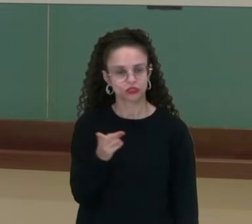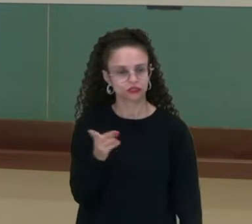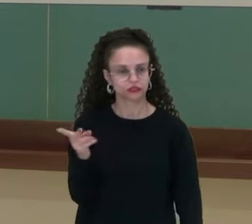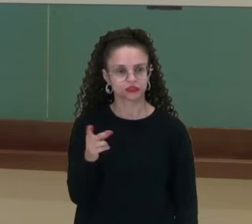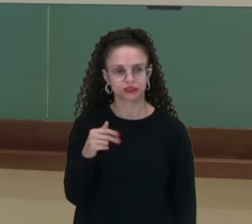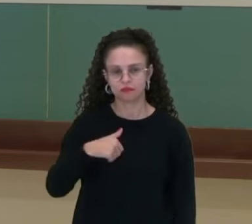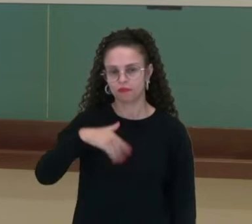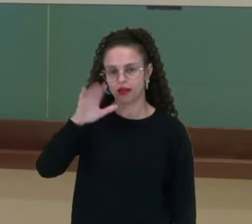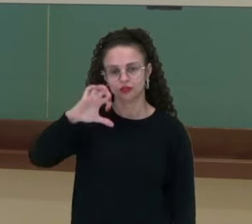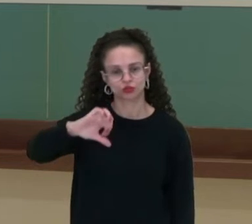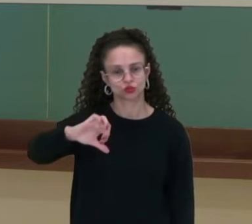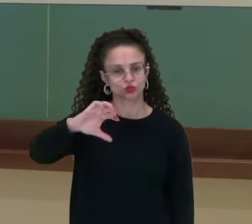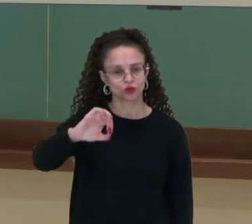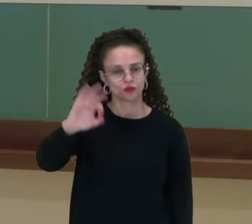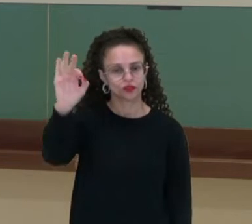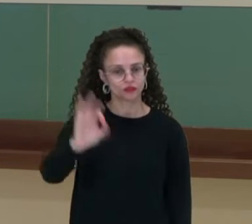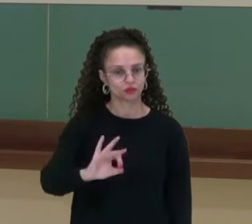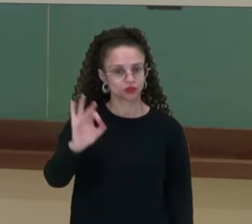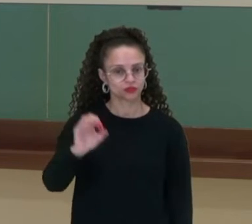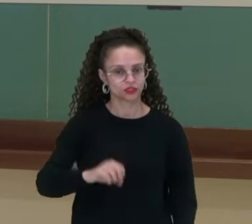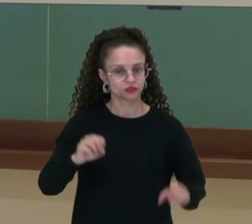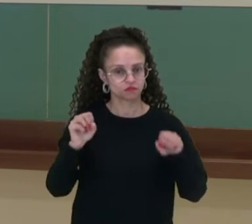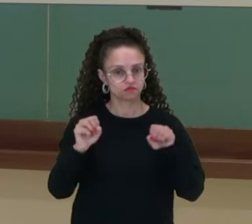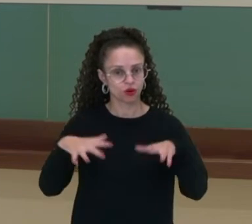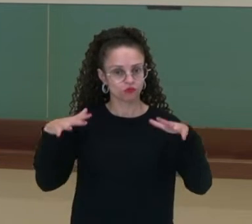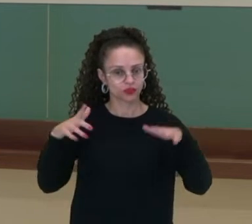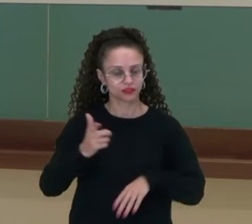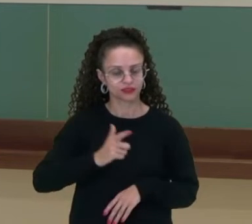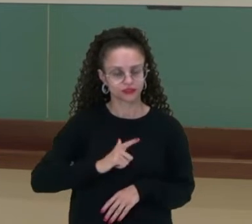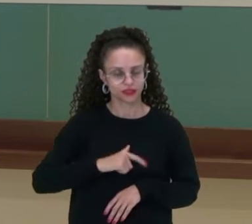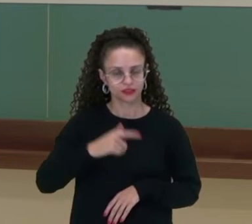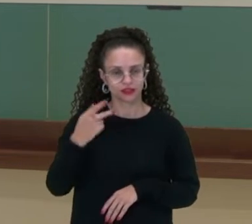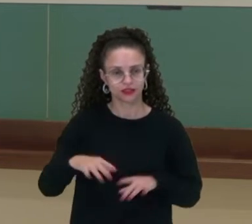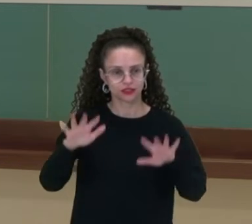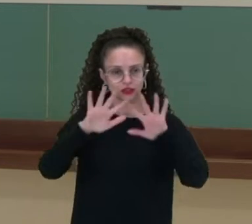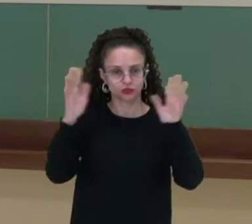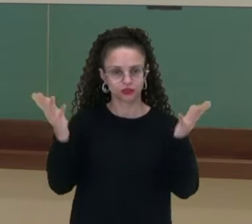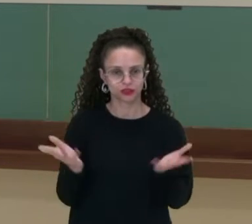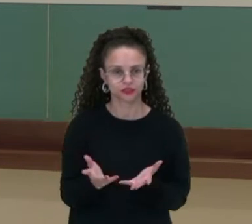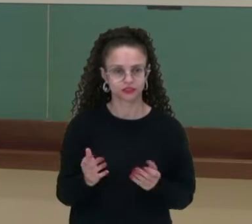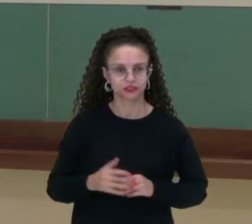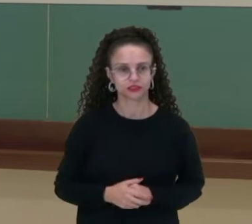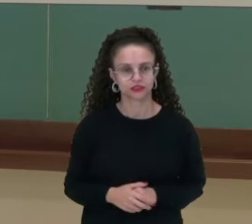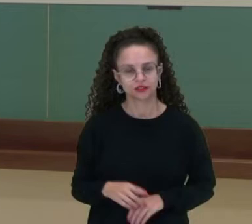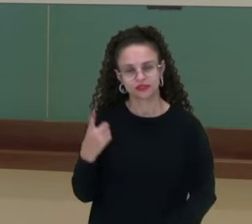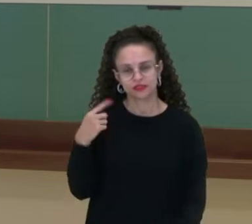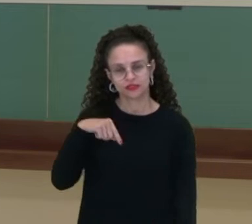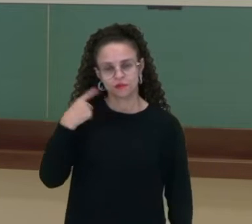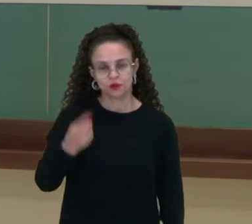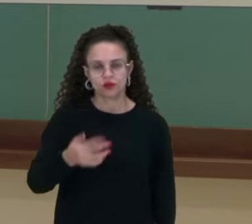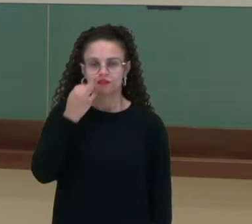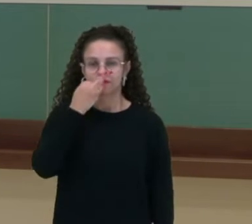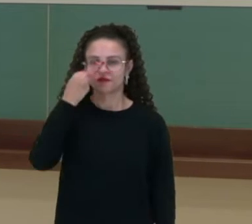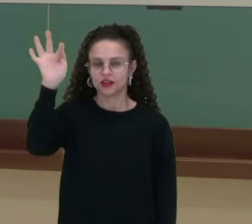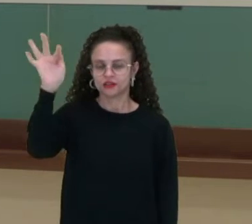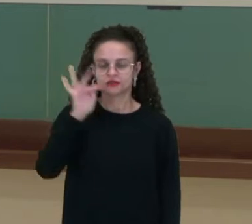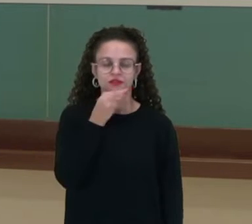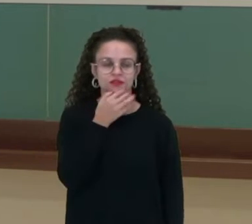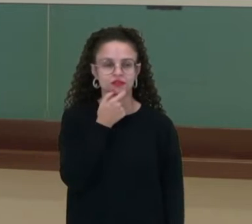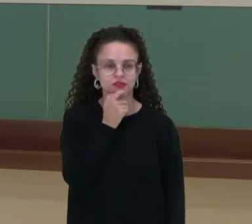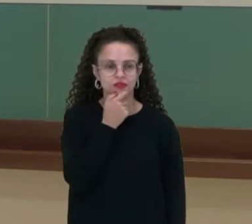de 90% do número de bombas atômicas que existem no planeta. Seguido aí por países como França, Reino